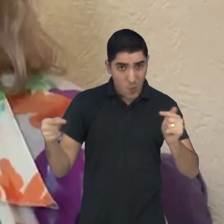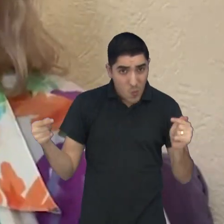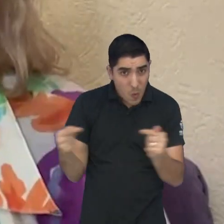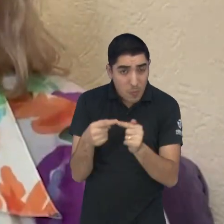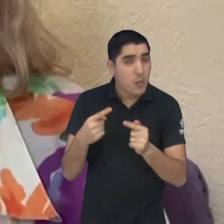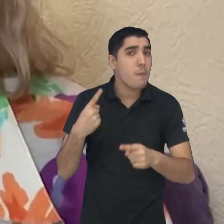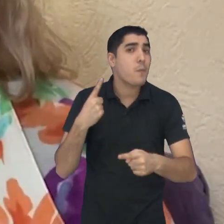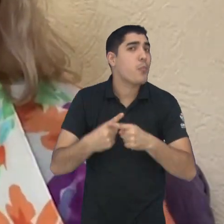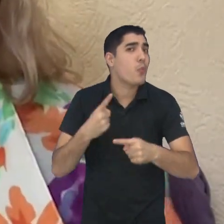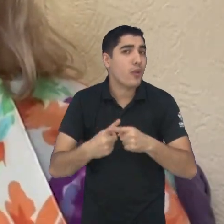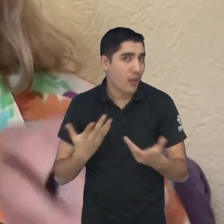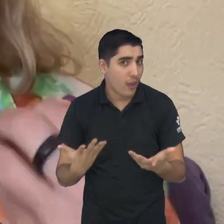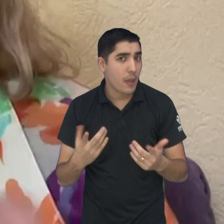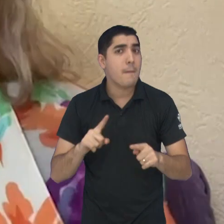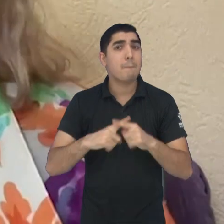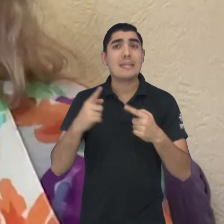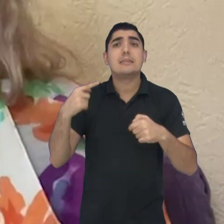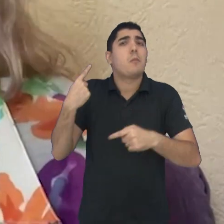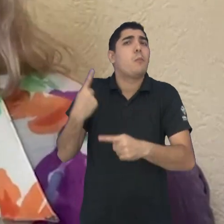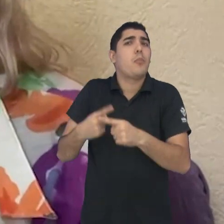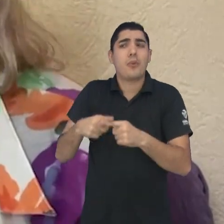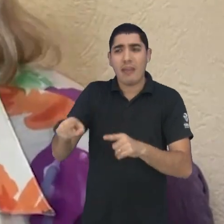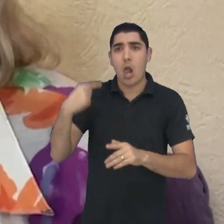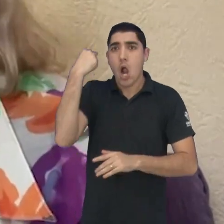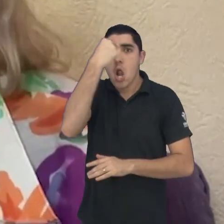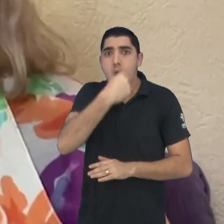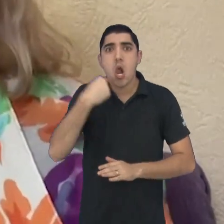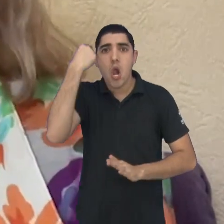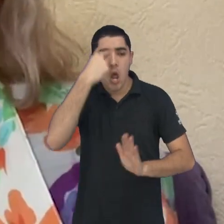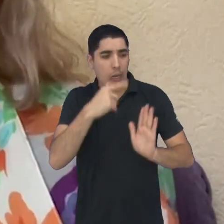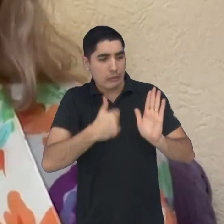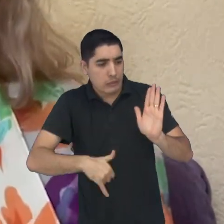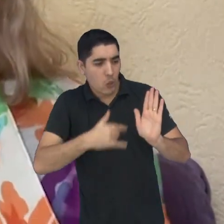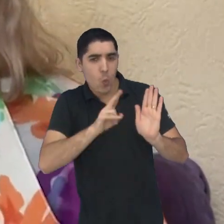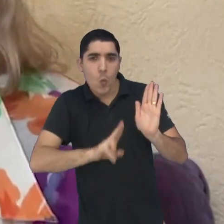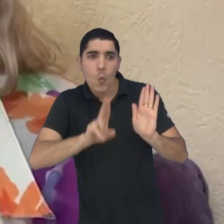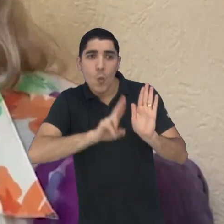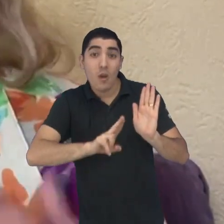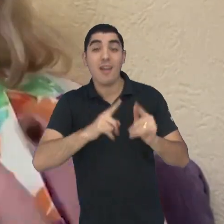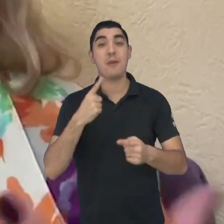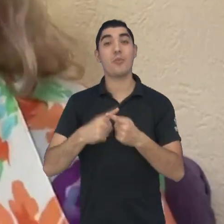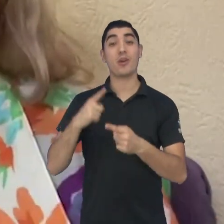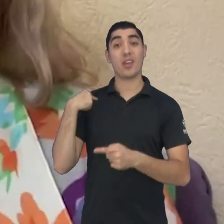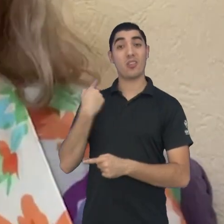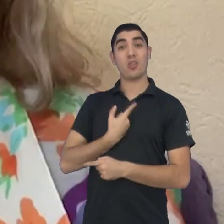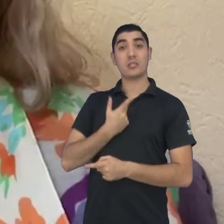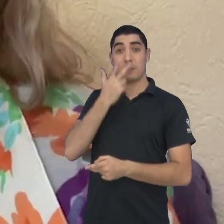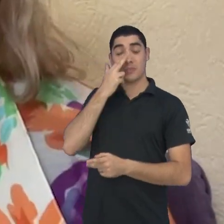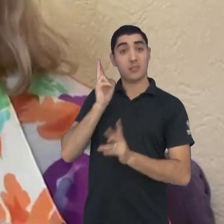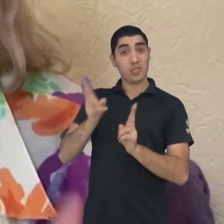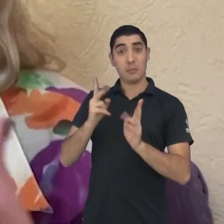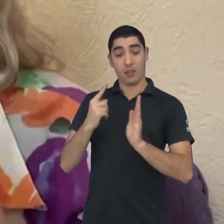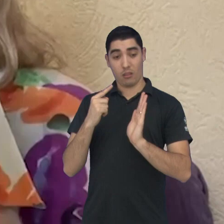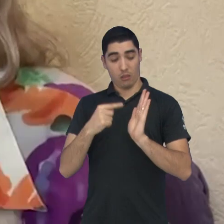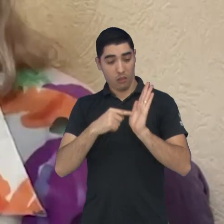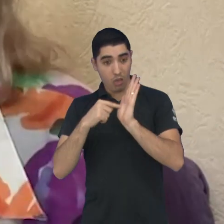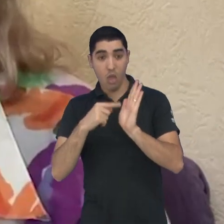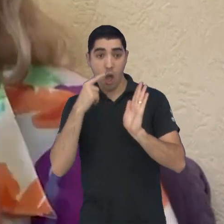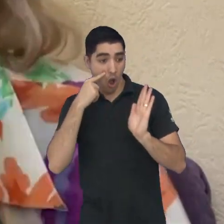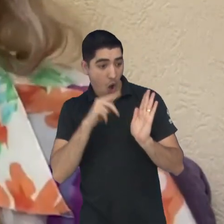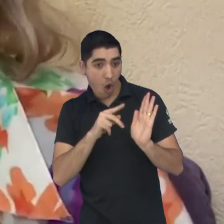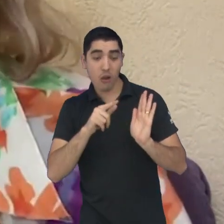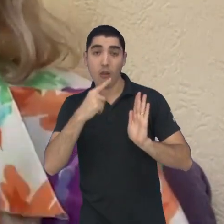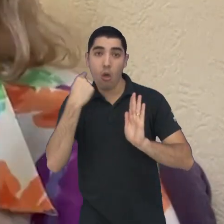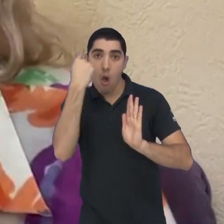se auto-observe. Por quê? Porque a grande maioria de nós, a gente está hiperconectado, a gente passa tempo demais nas telas e os nossos filhos estão